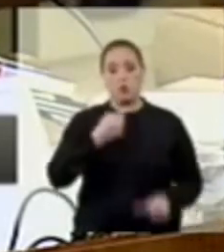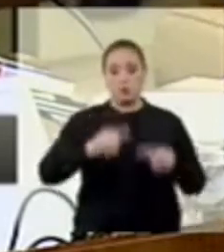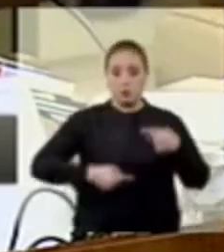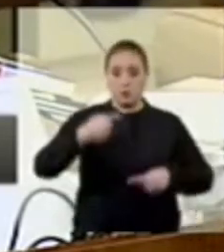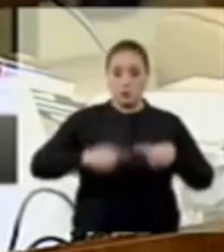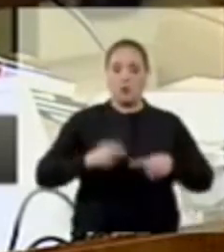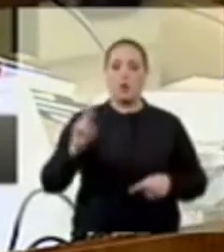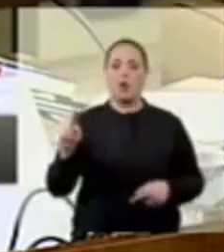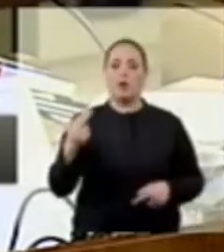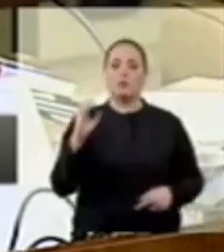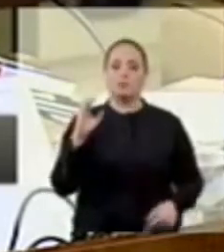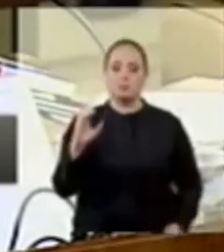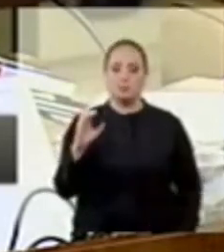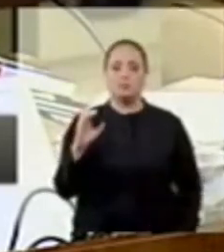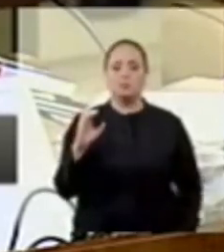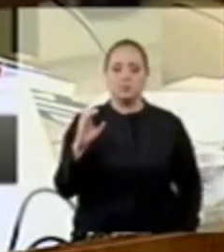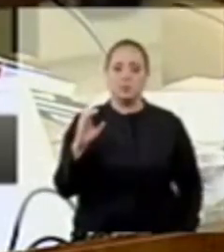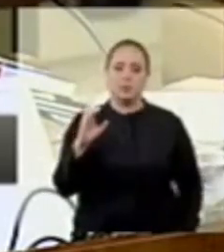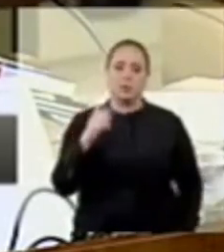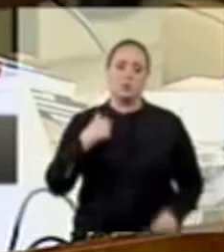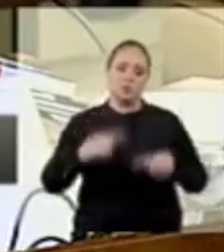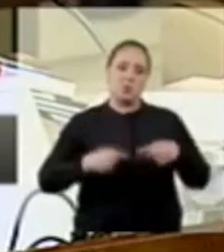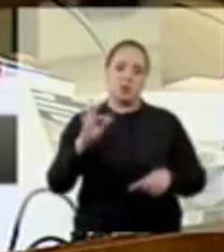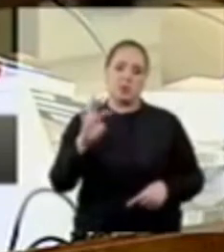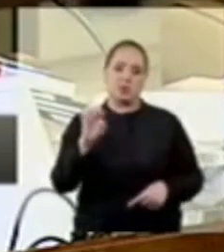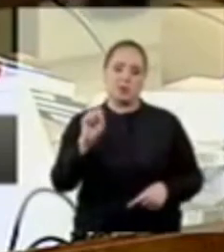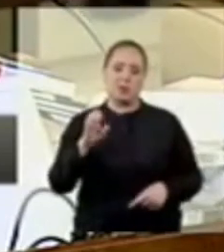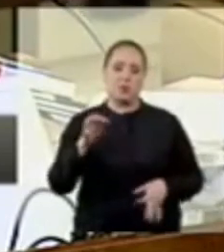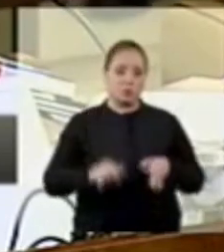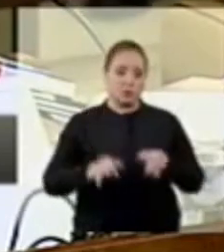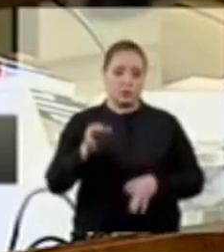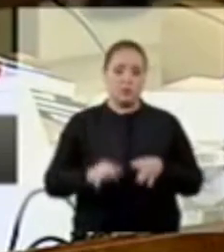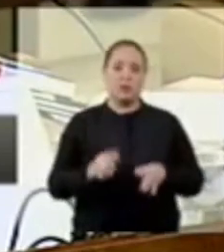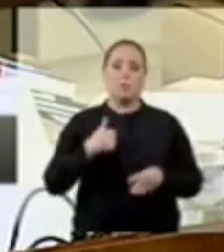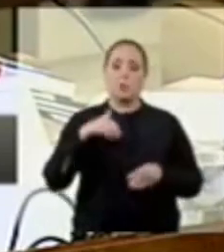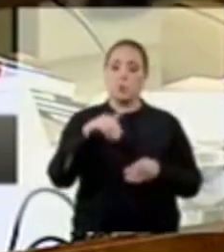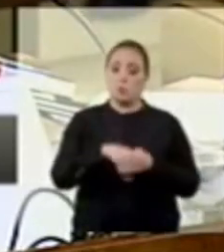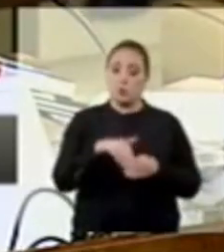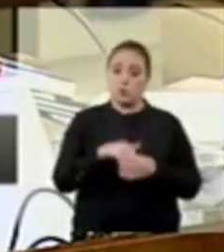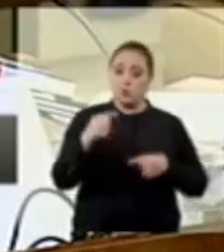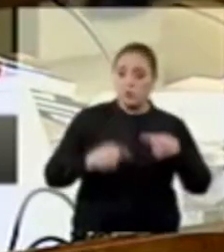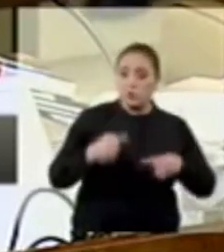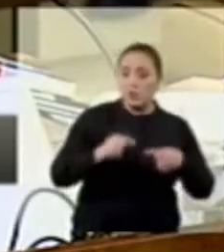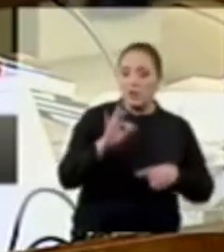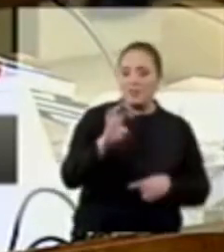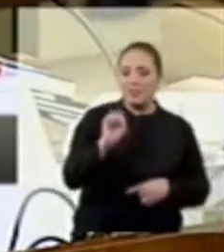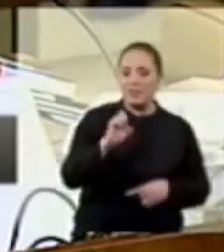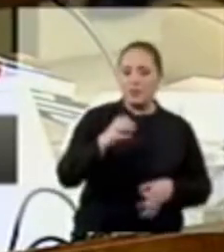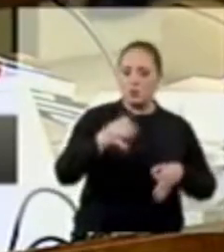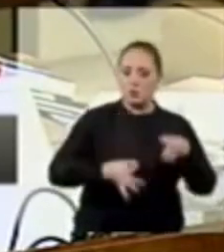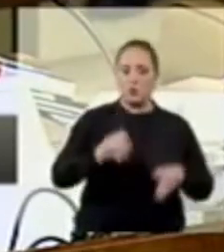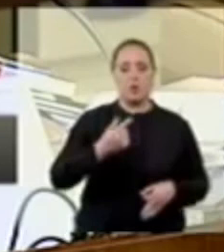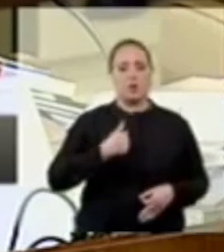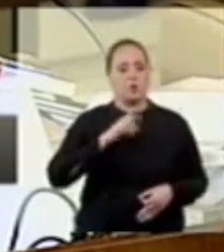habeas corpus e portanto eu estou discutindo a tese jurídica o meu voto discutir a tese jurídica eu